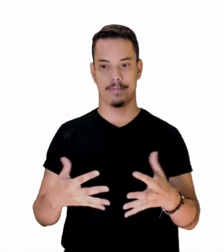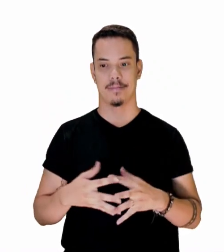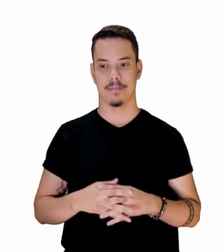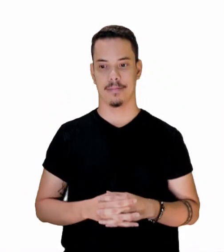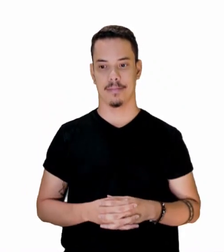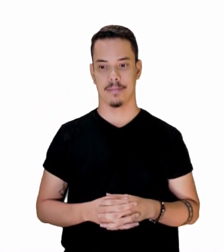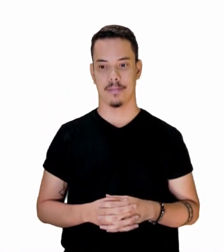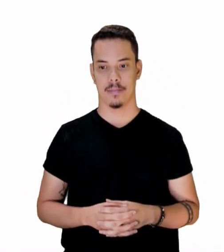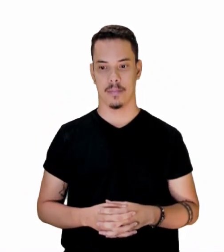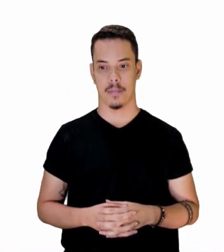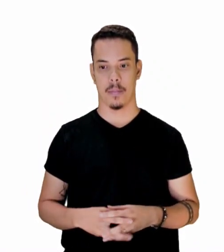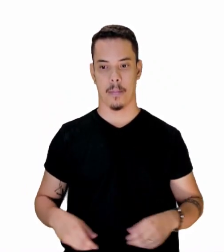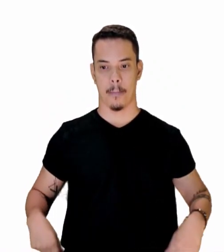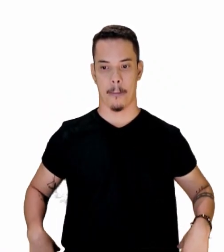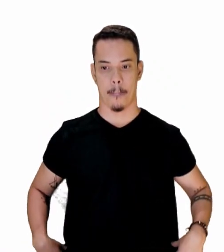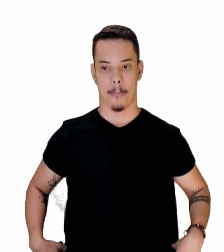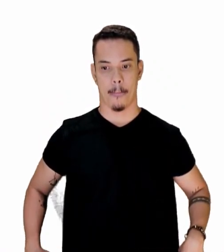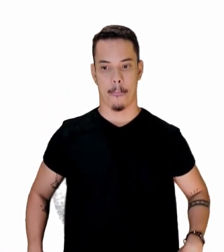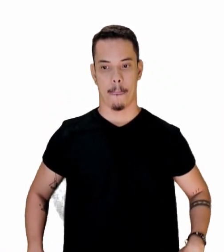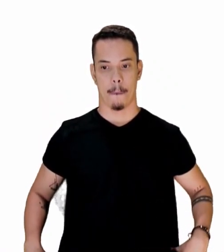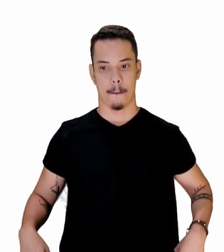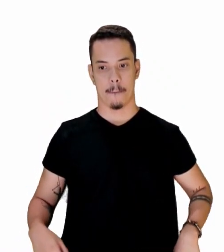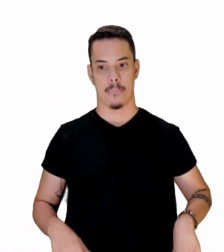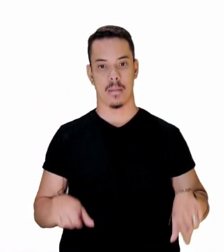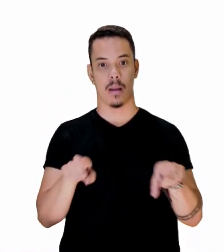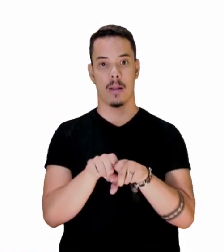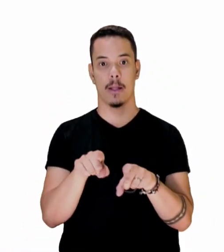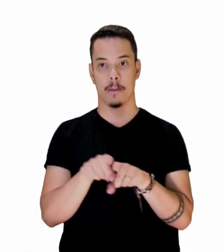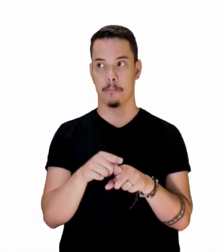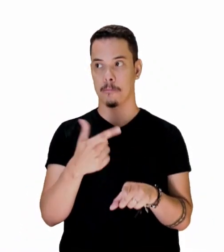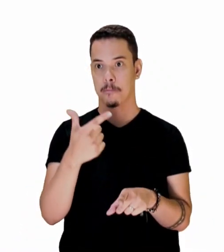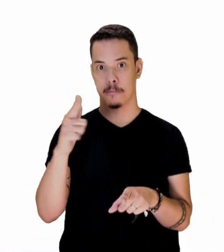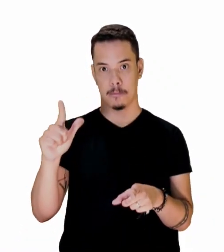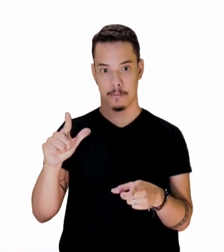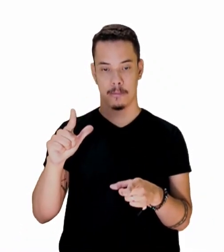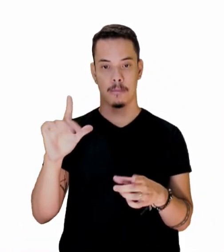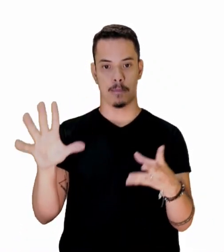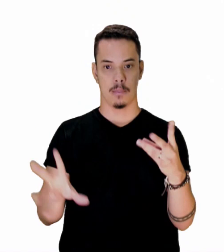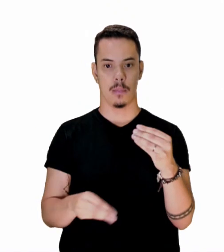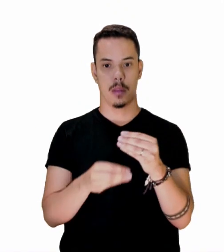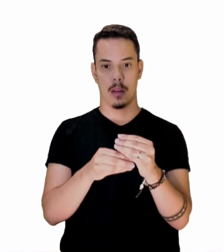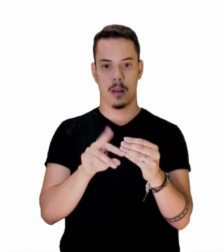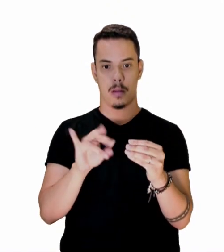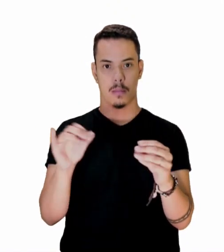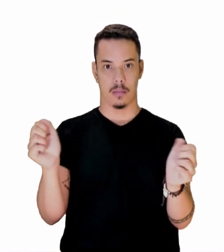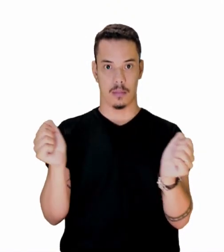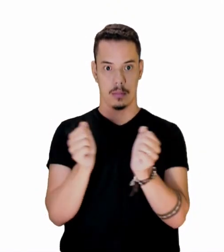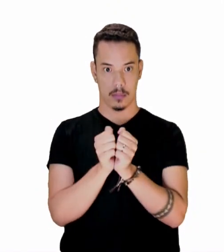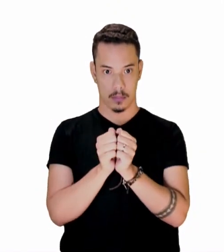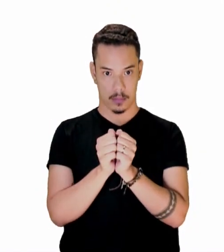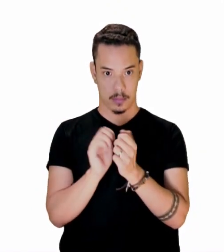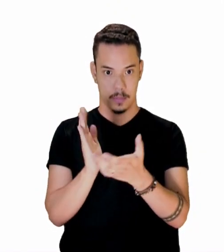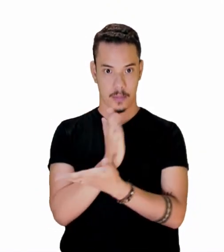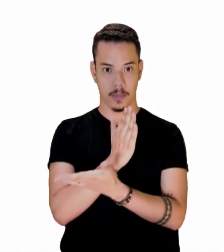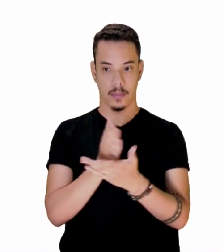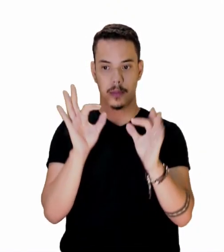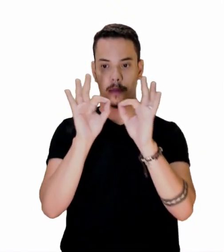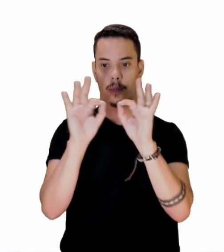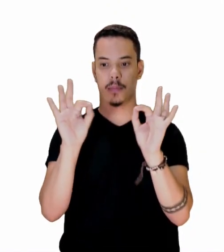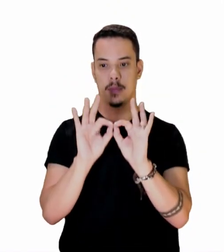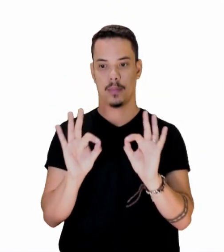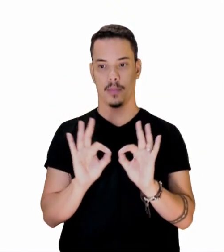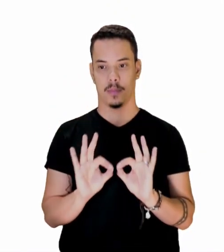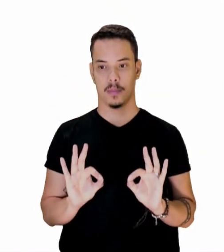certo? E a conjunção que? Subordinadas, que vão ligar orações,